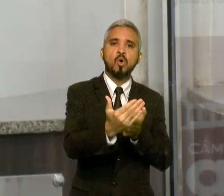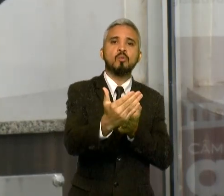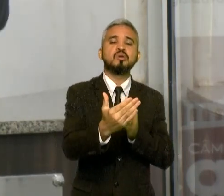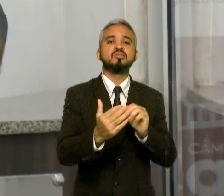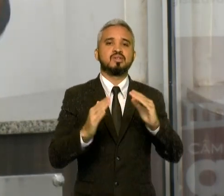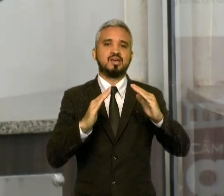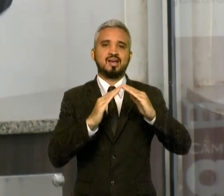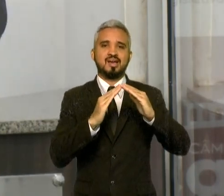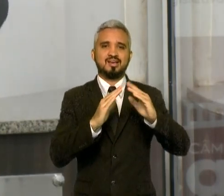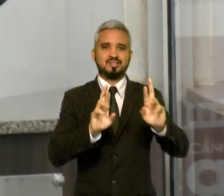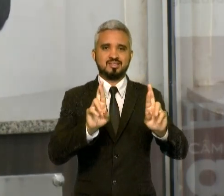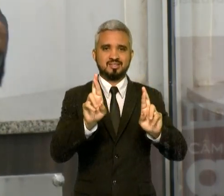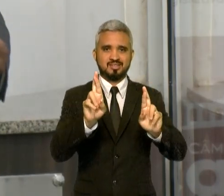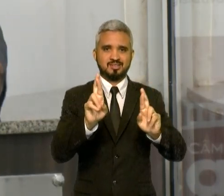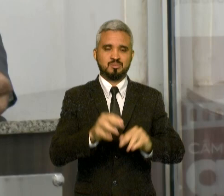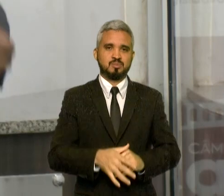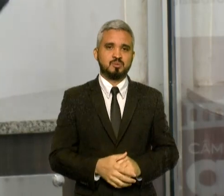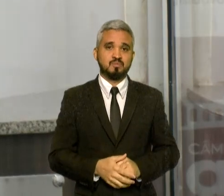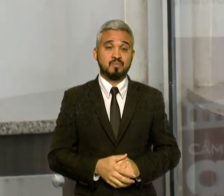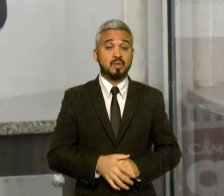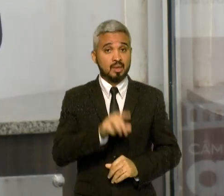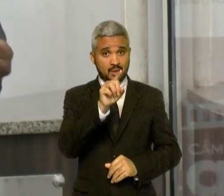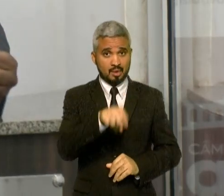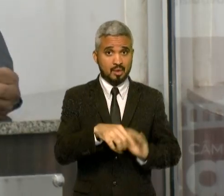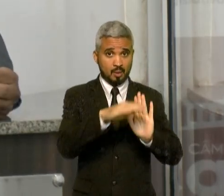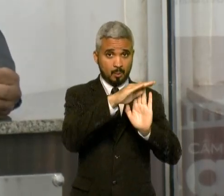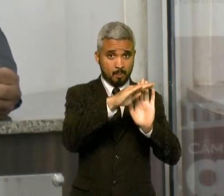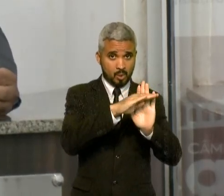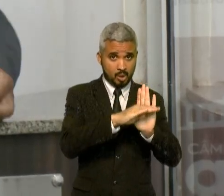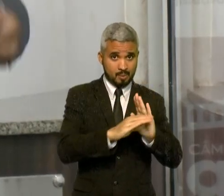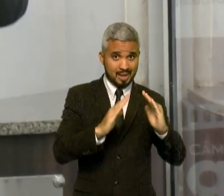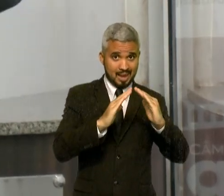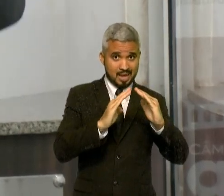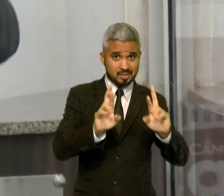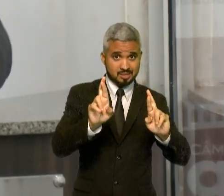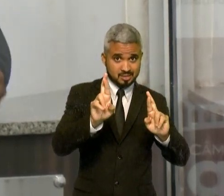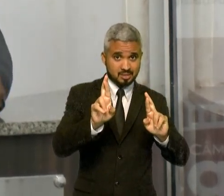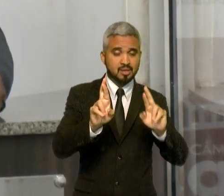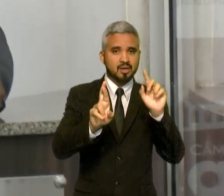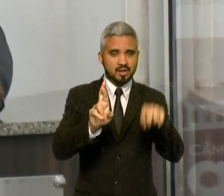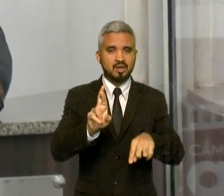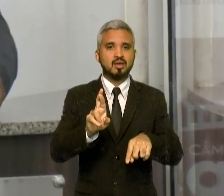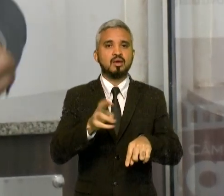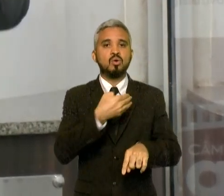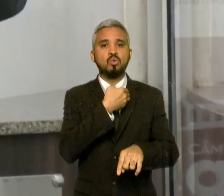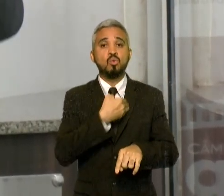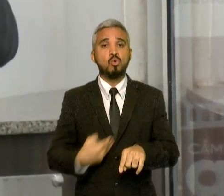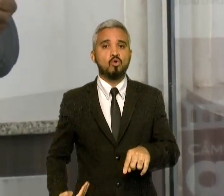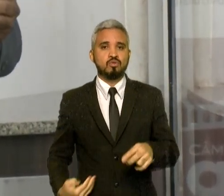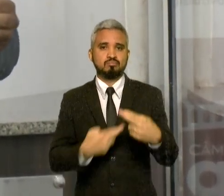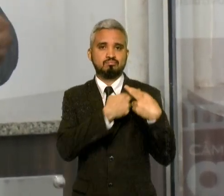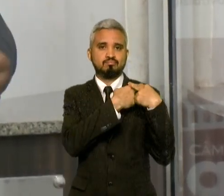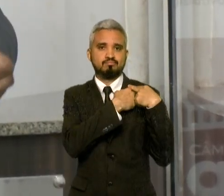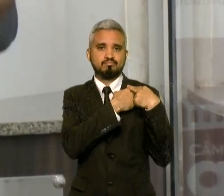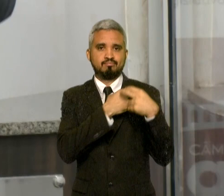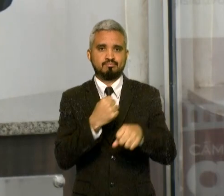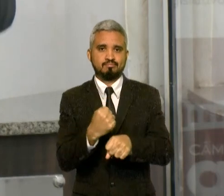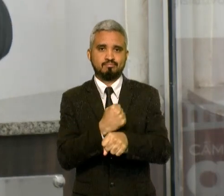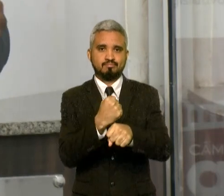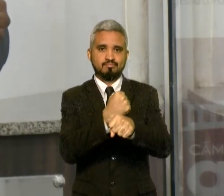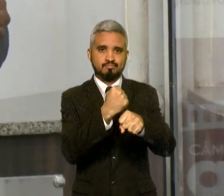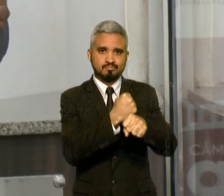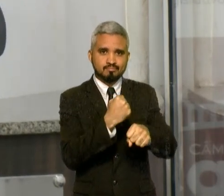uma instituição criada pelo governo, financiada pelo governo, que cuidará das gestantes e